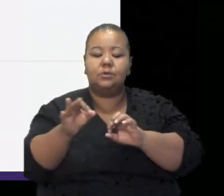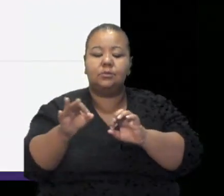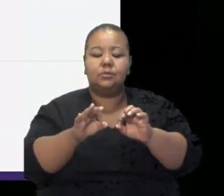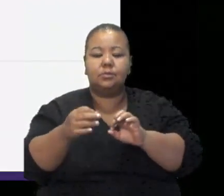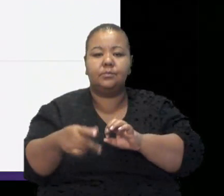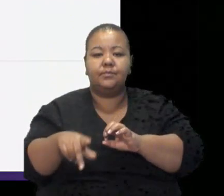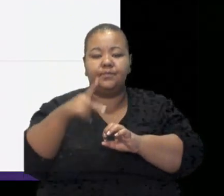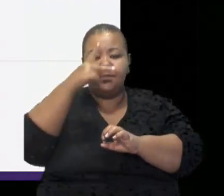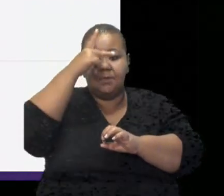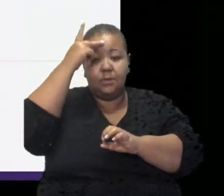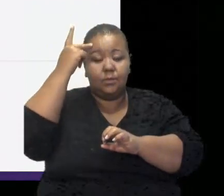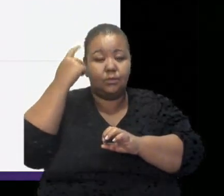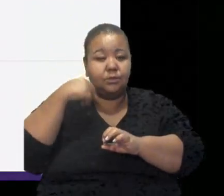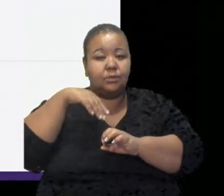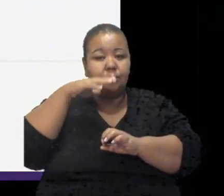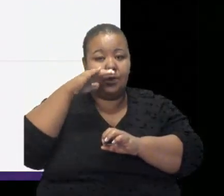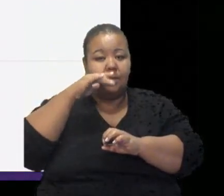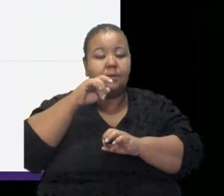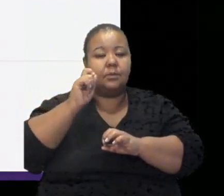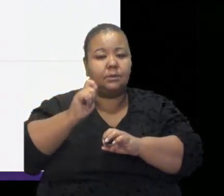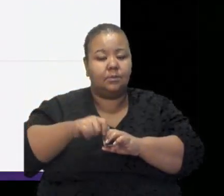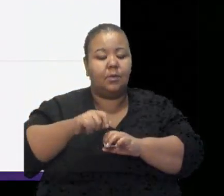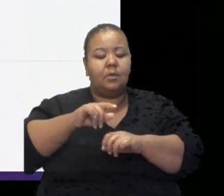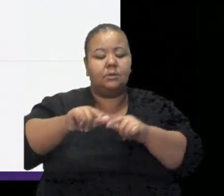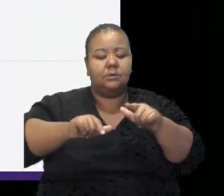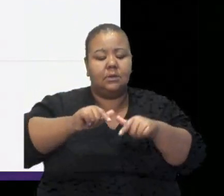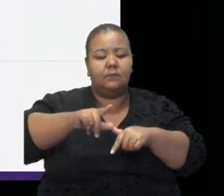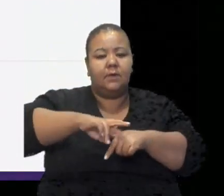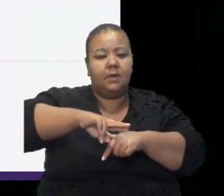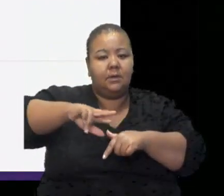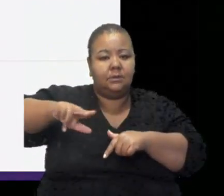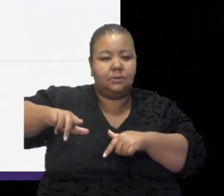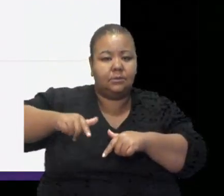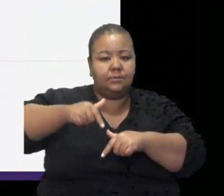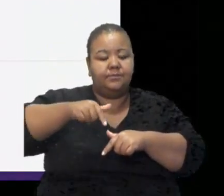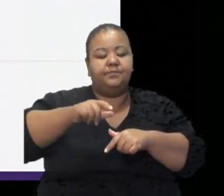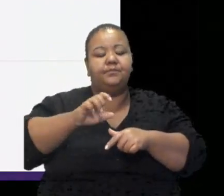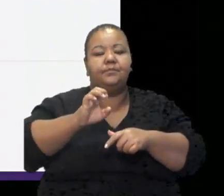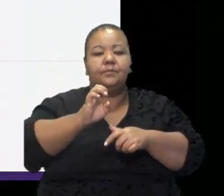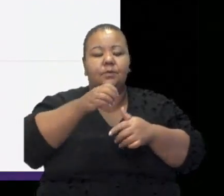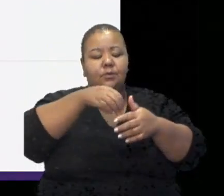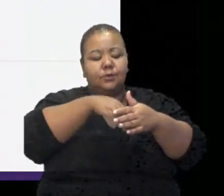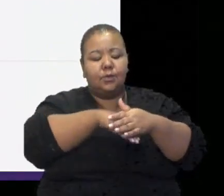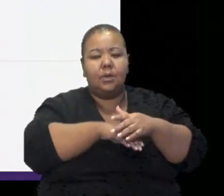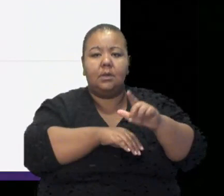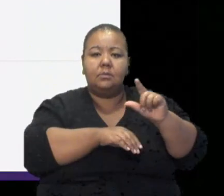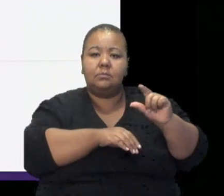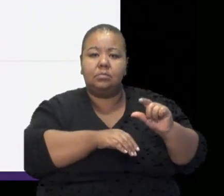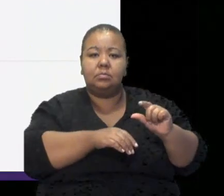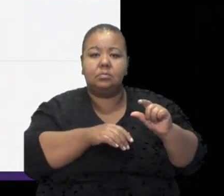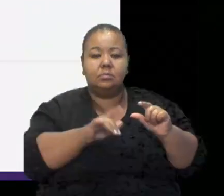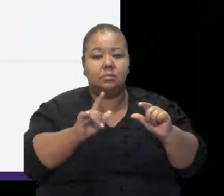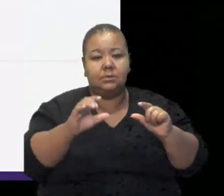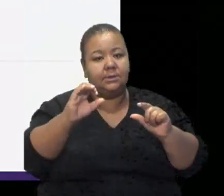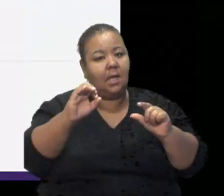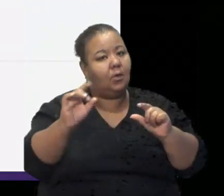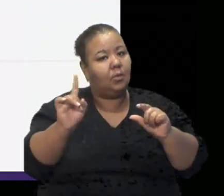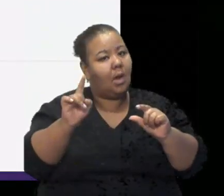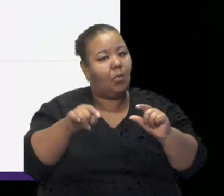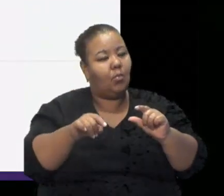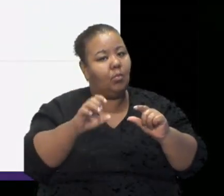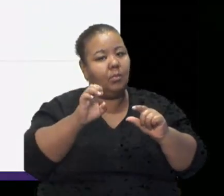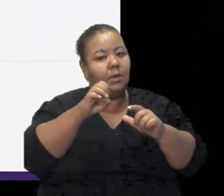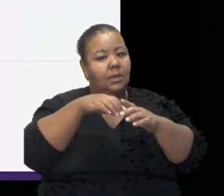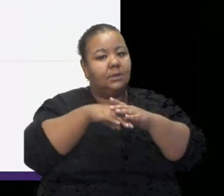nos colaboradores que podem ser multifuncionais dentro desse processo, no estoque reduzido, vamos fugir do estoque zero, né,